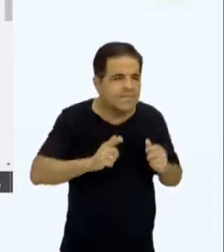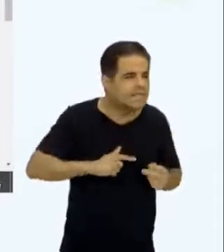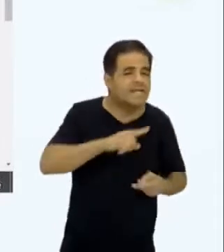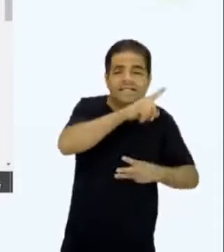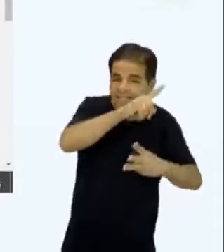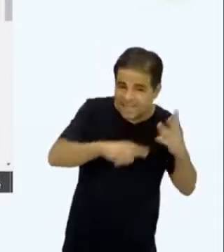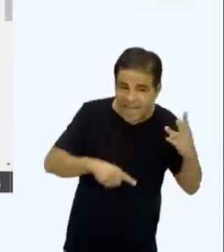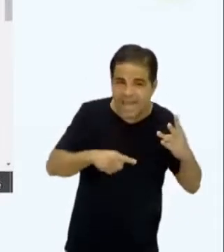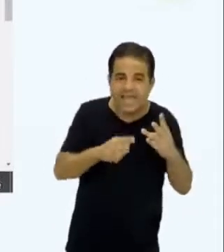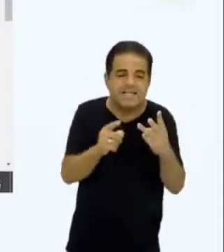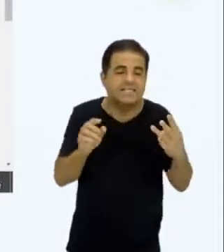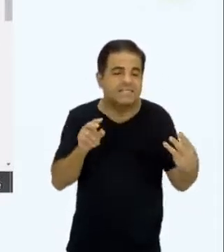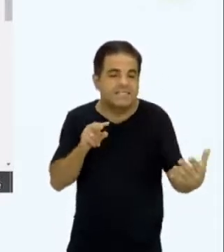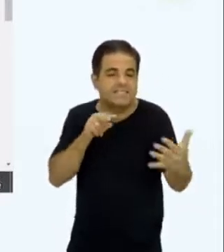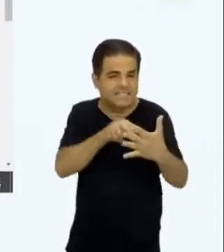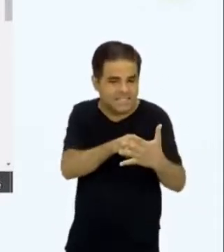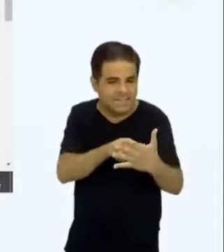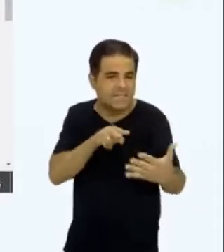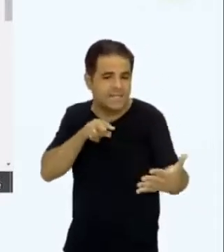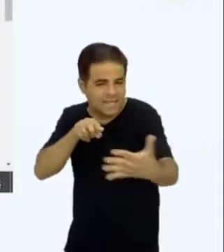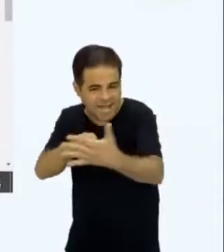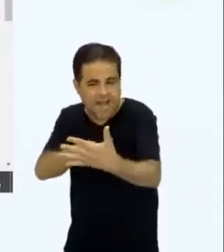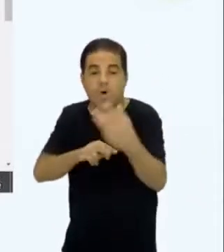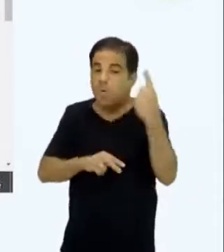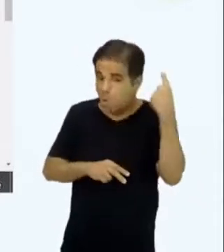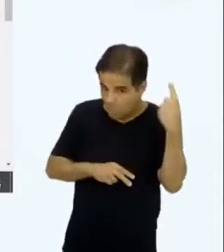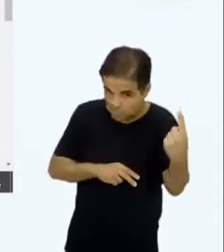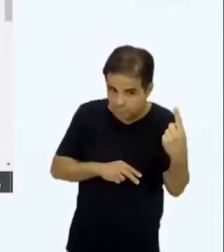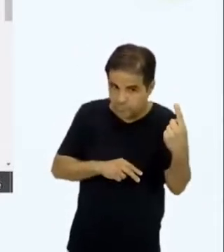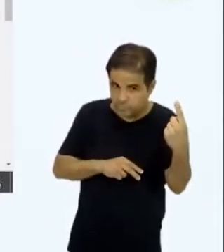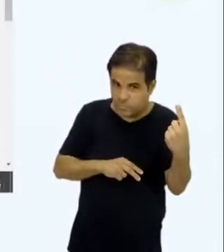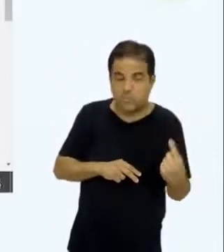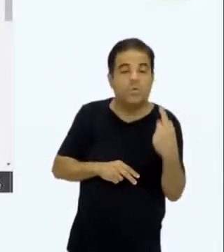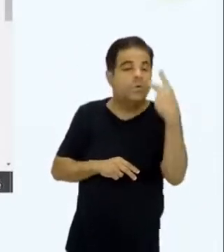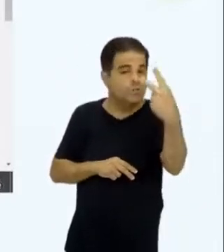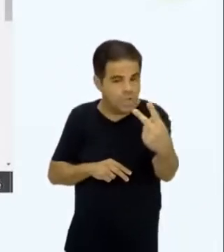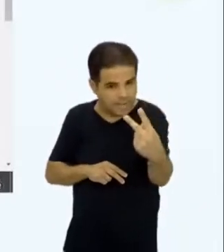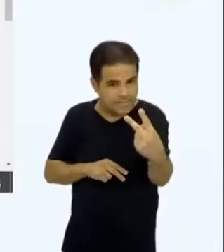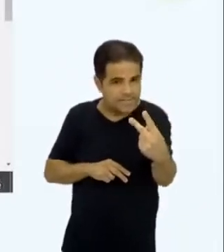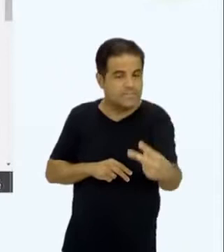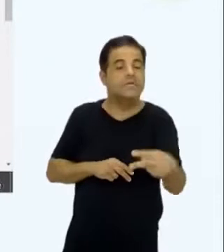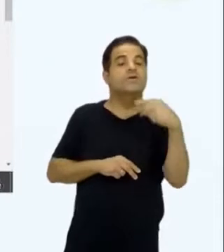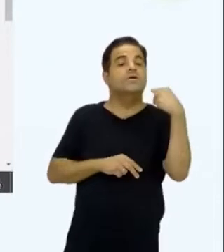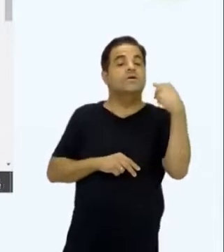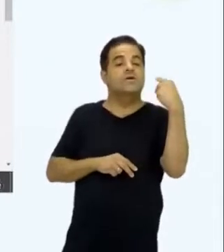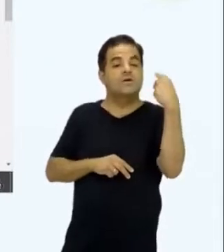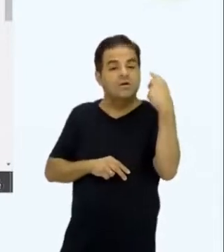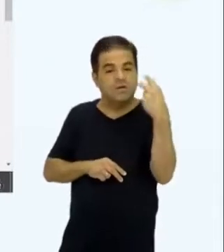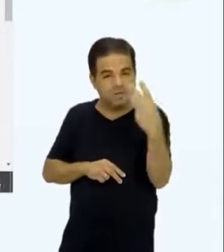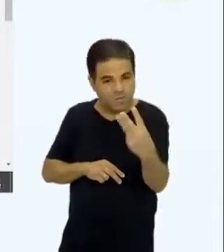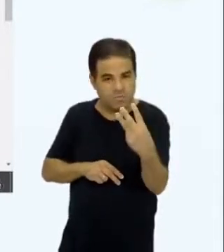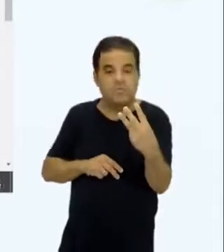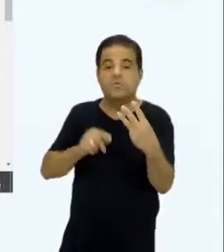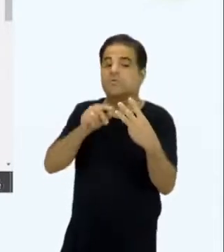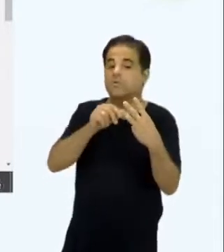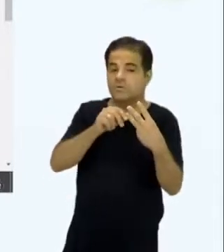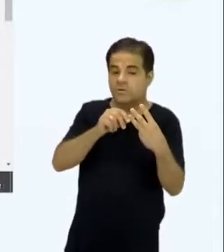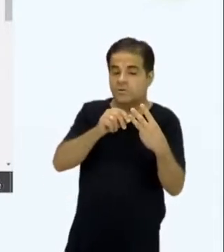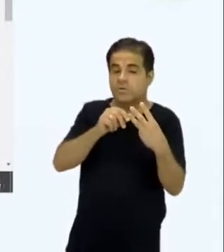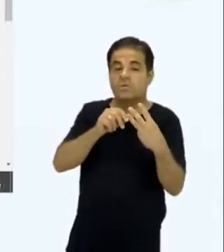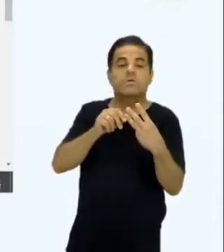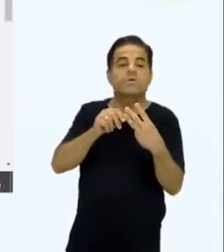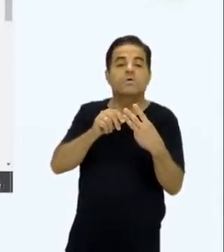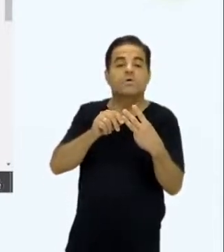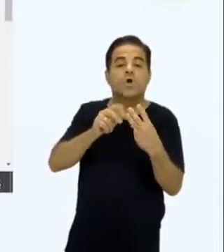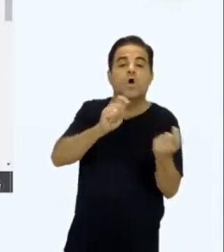3 terminais: o terminal 1, o terminal 2 e o limpador, que é o terminal